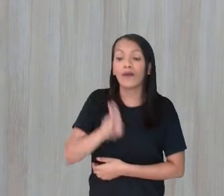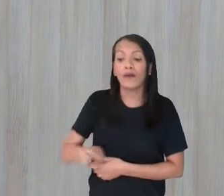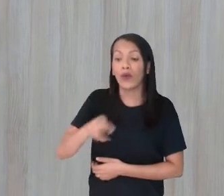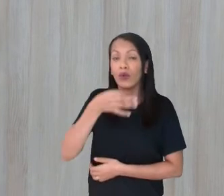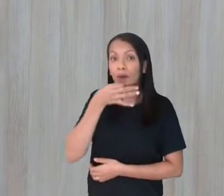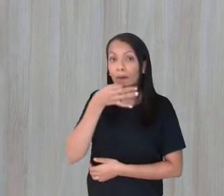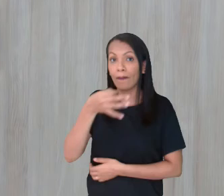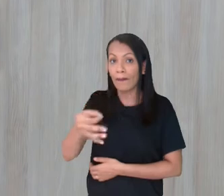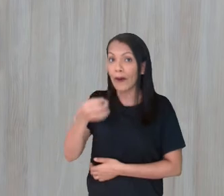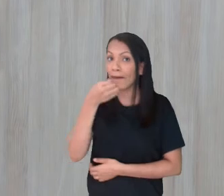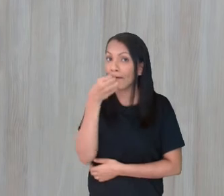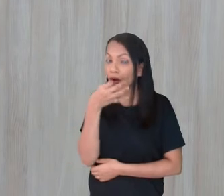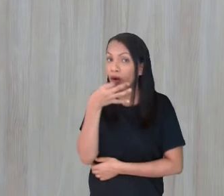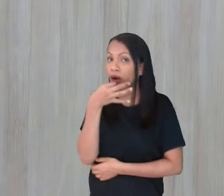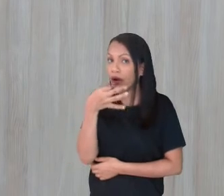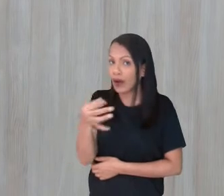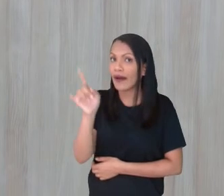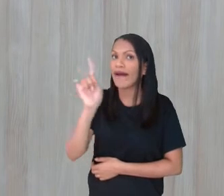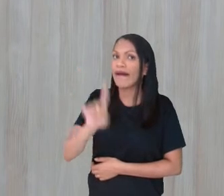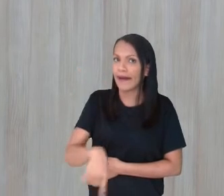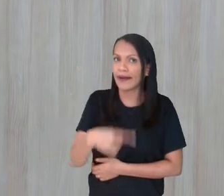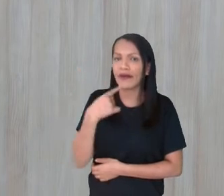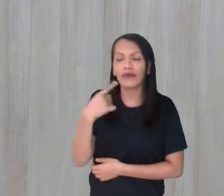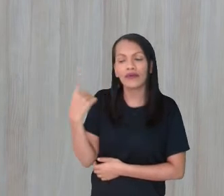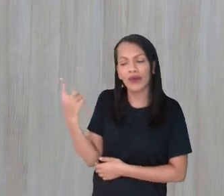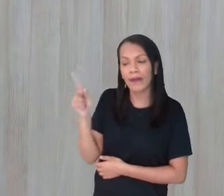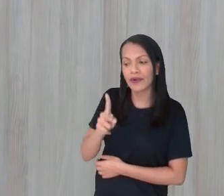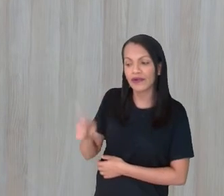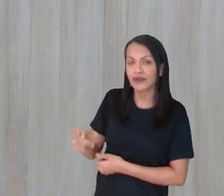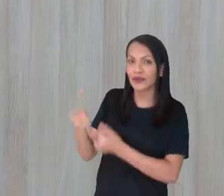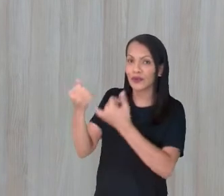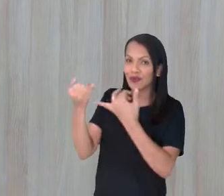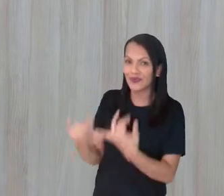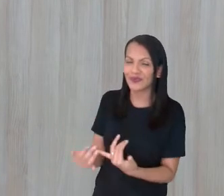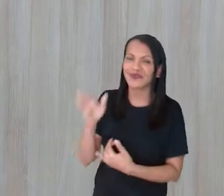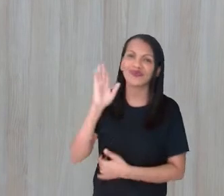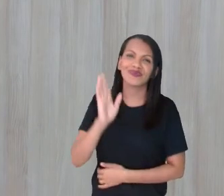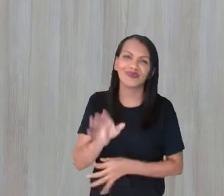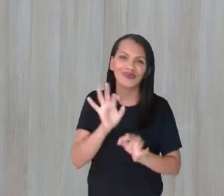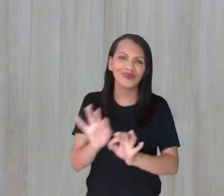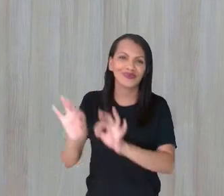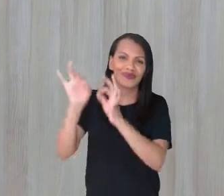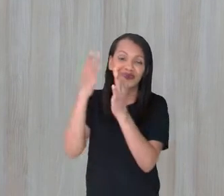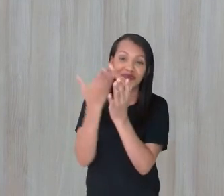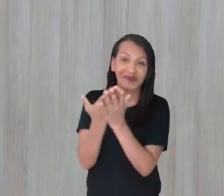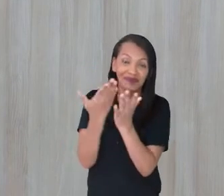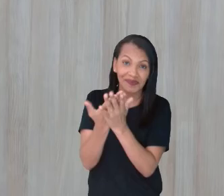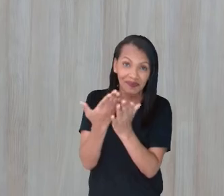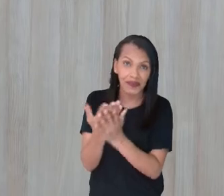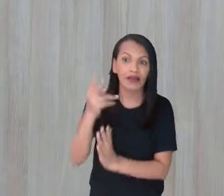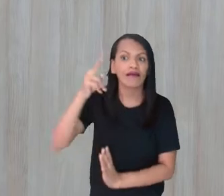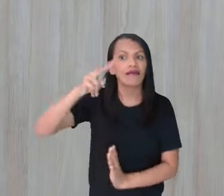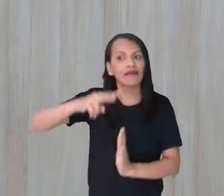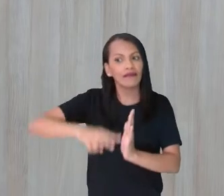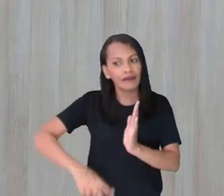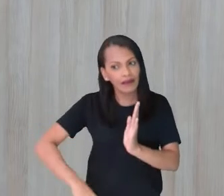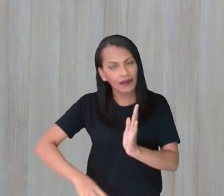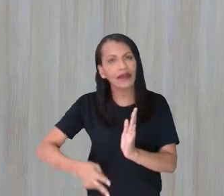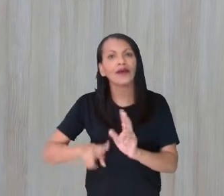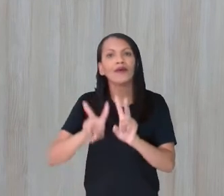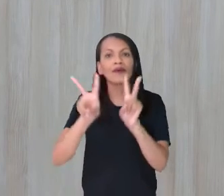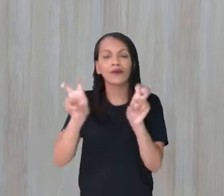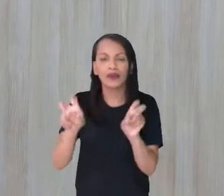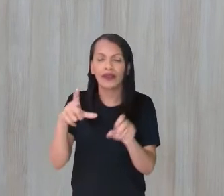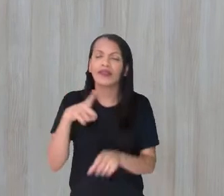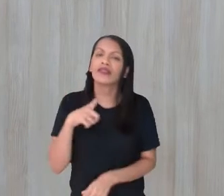boa argumentação. E uma boa argumentação é tudo isso que a professora Cláudia falou. Então, vai lá, assiste novamente a aula, lê sobre... Tem a